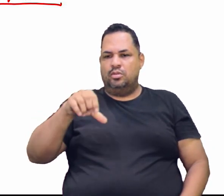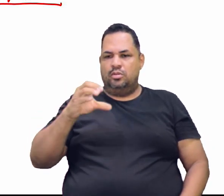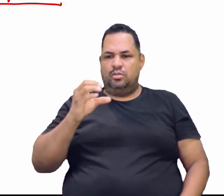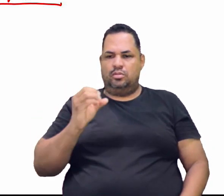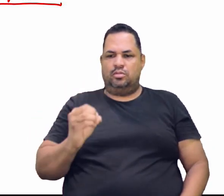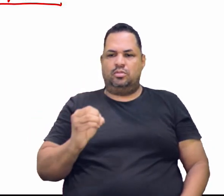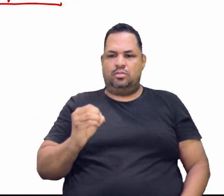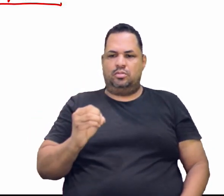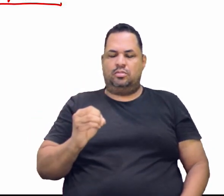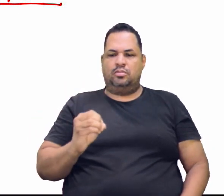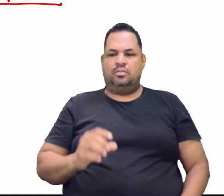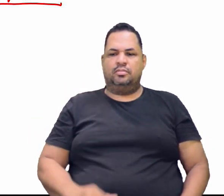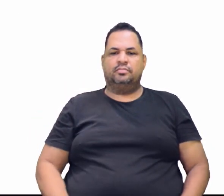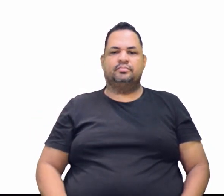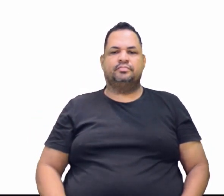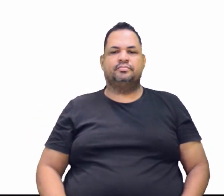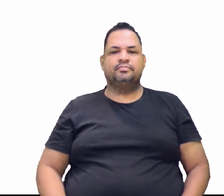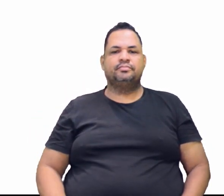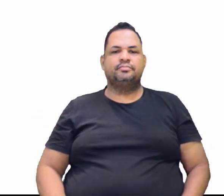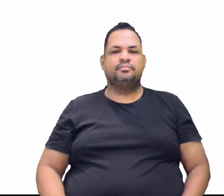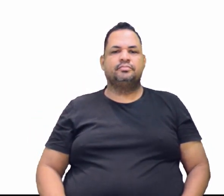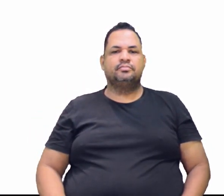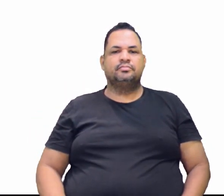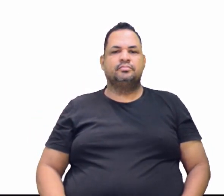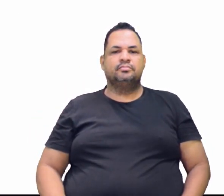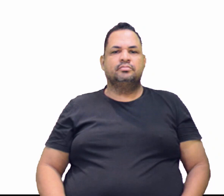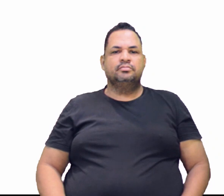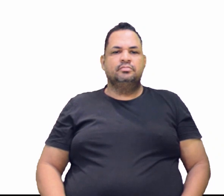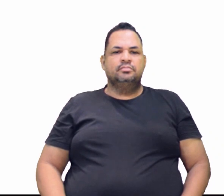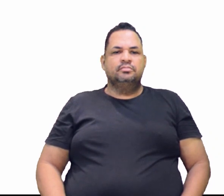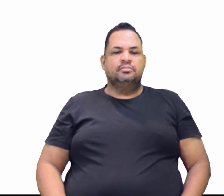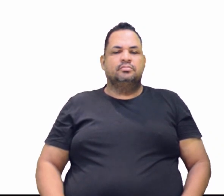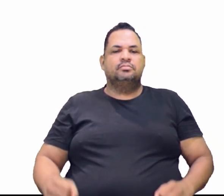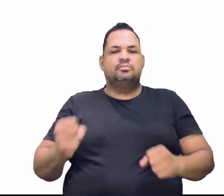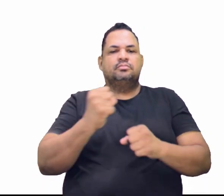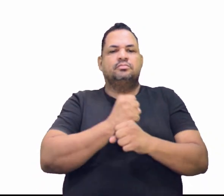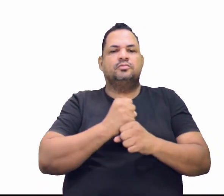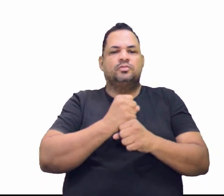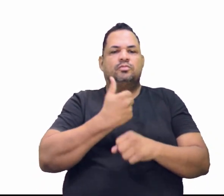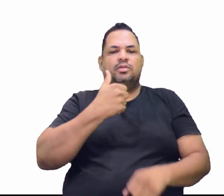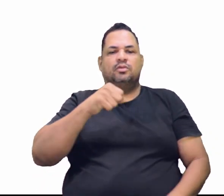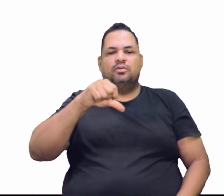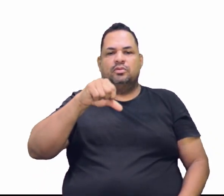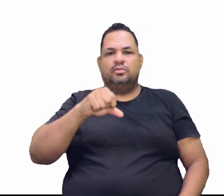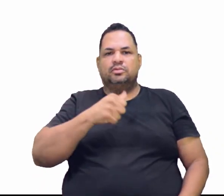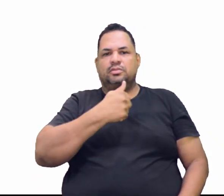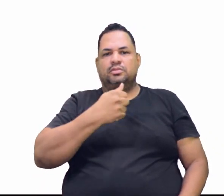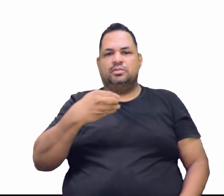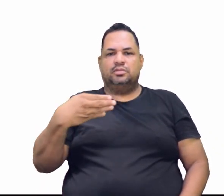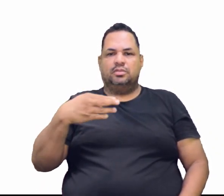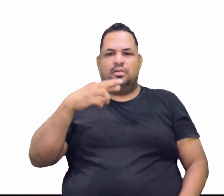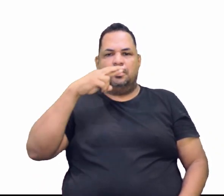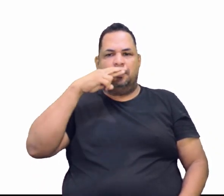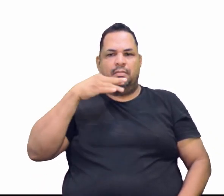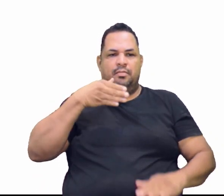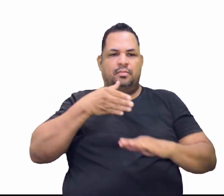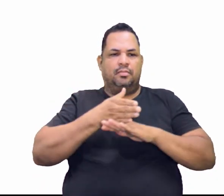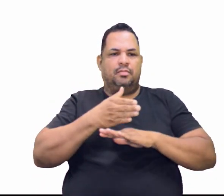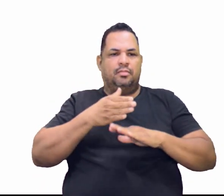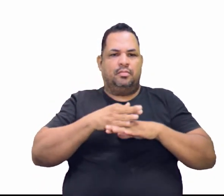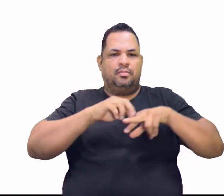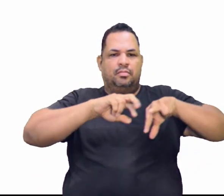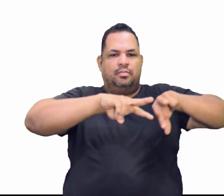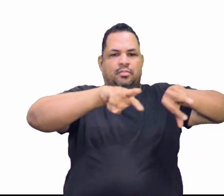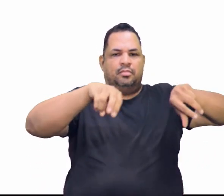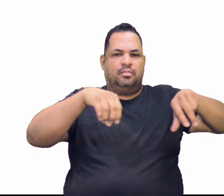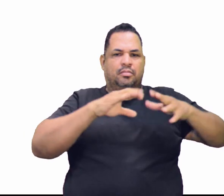1890. Fechou? Próxima questão. Em 1913, Rondon participou